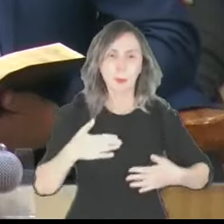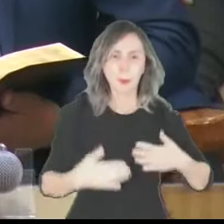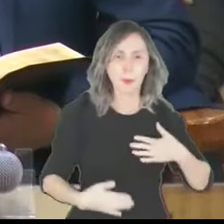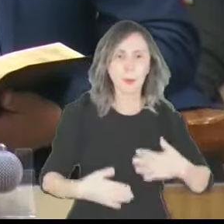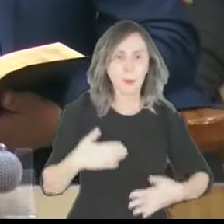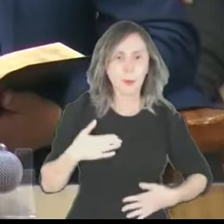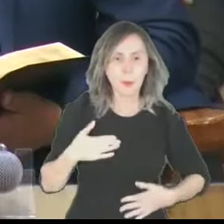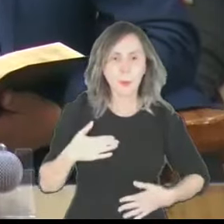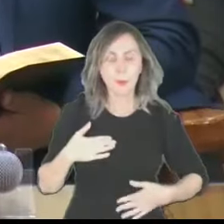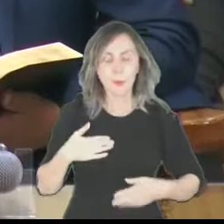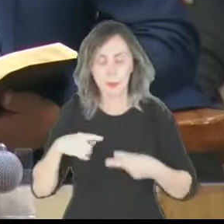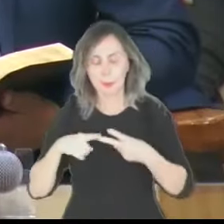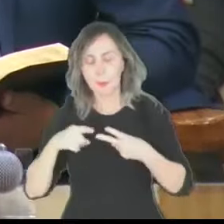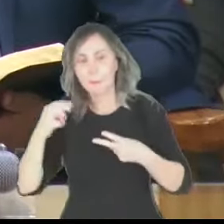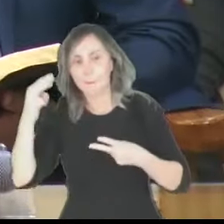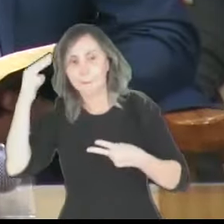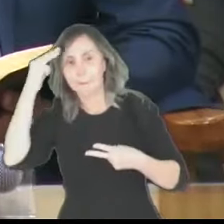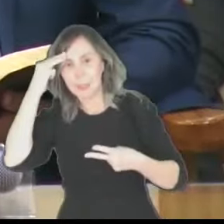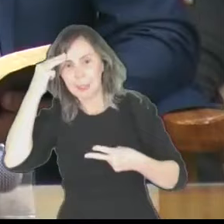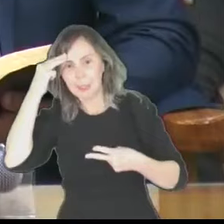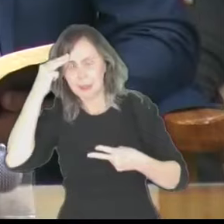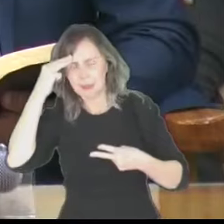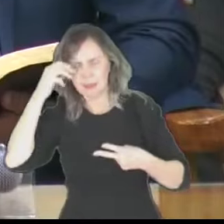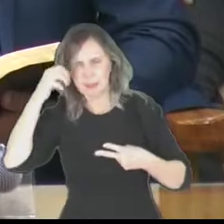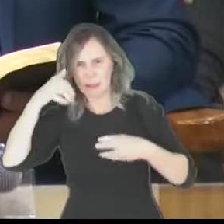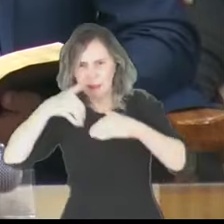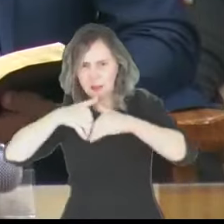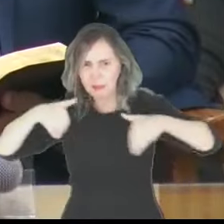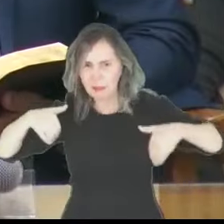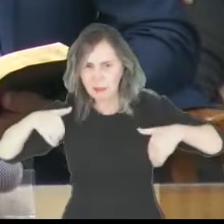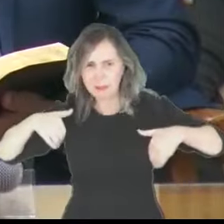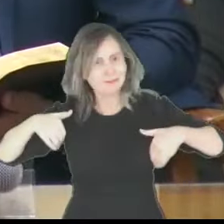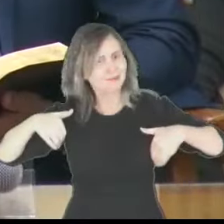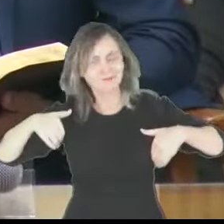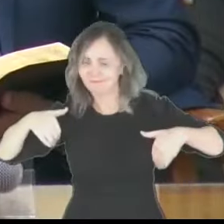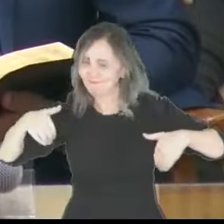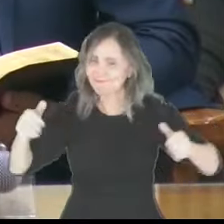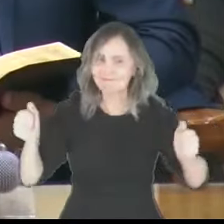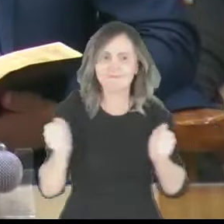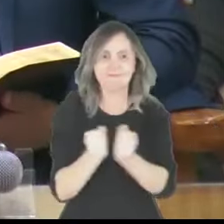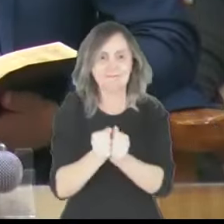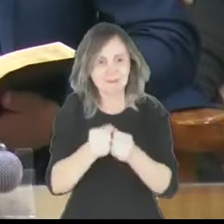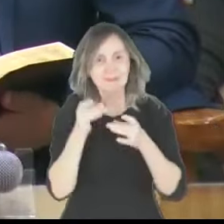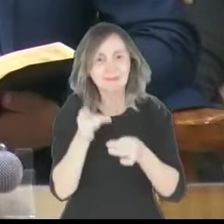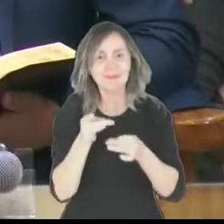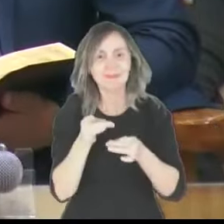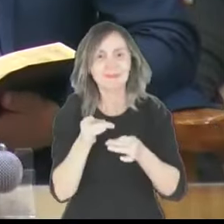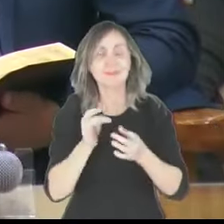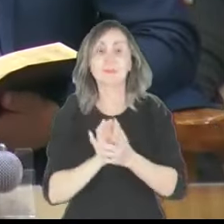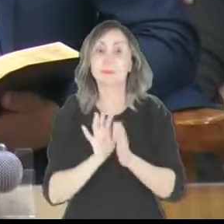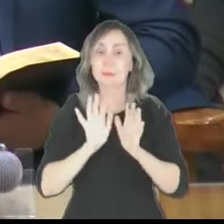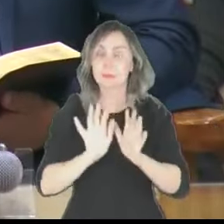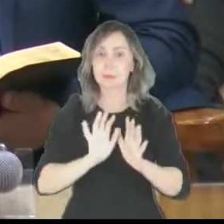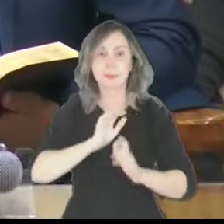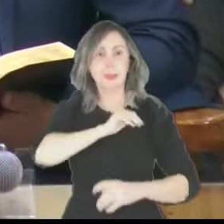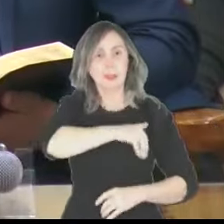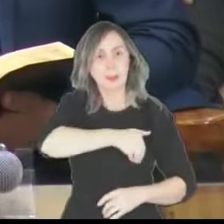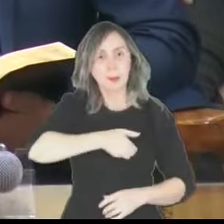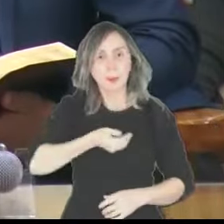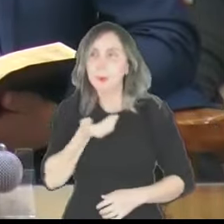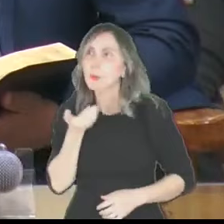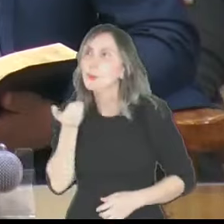a mente. Mas quando pensamos sobre consagração como contracultura